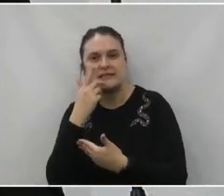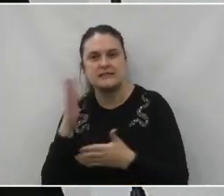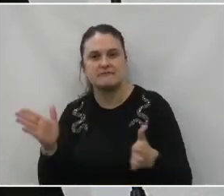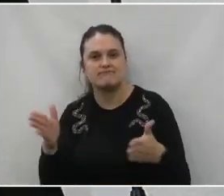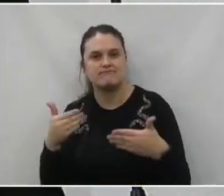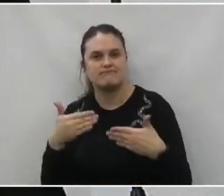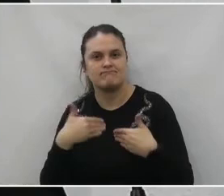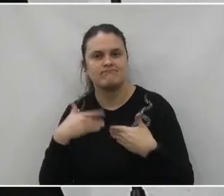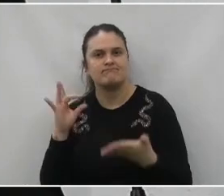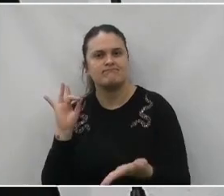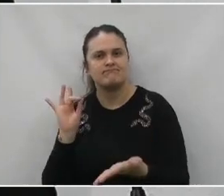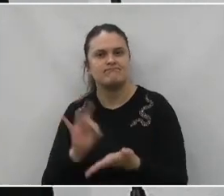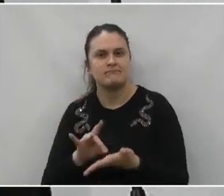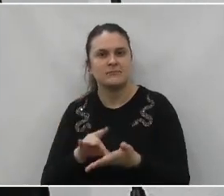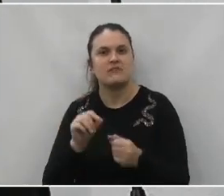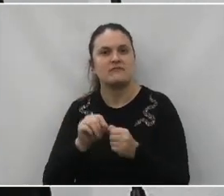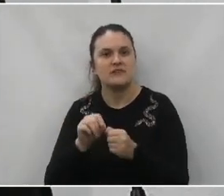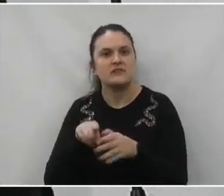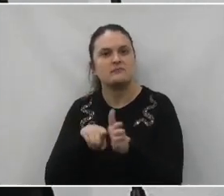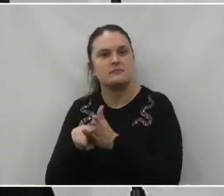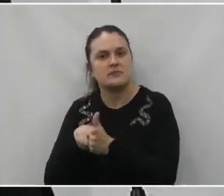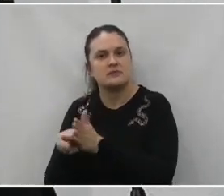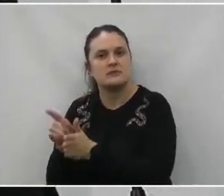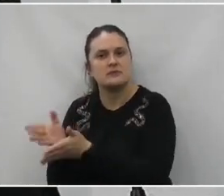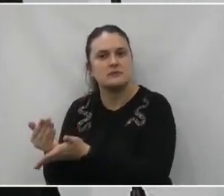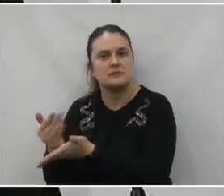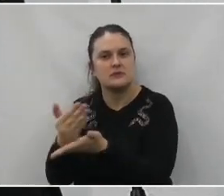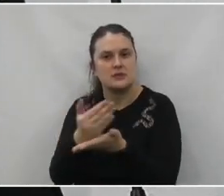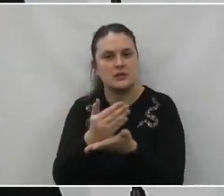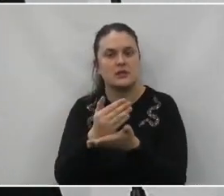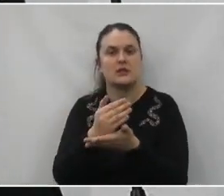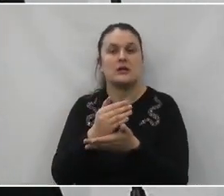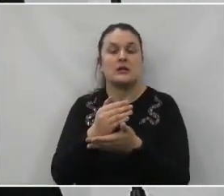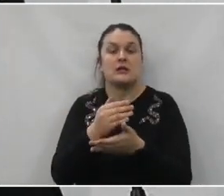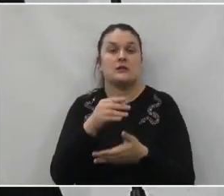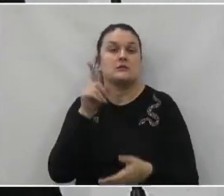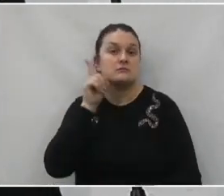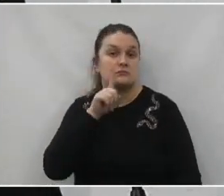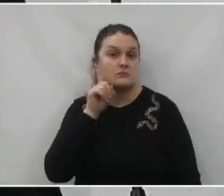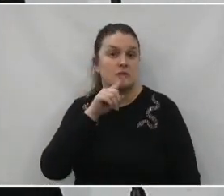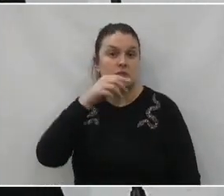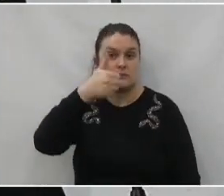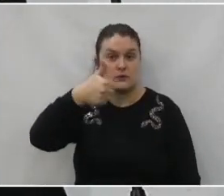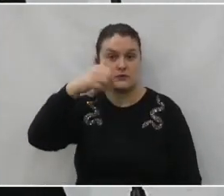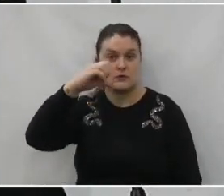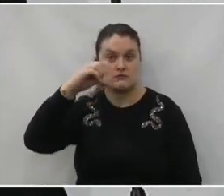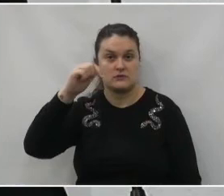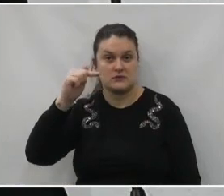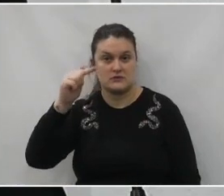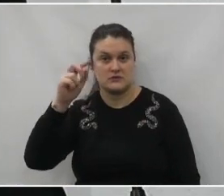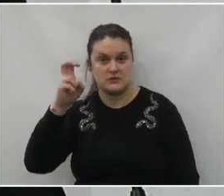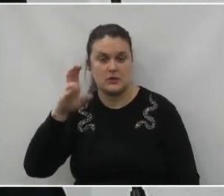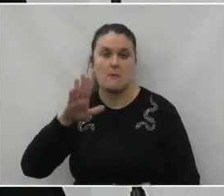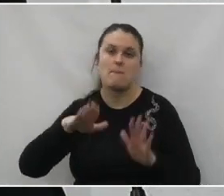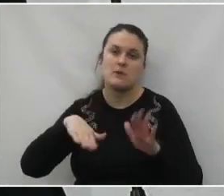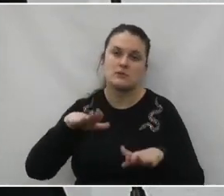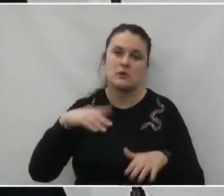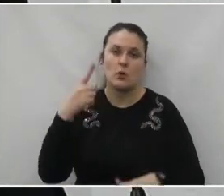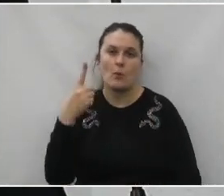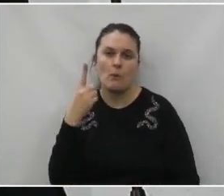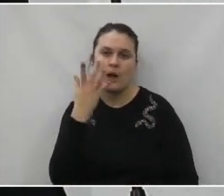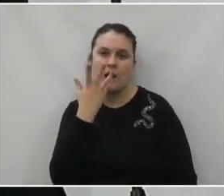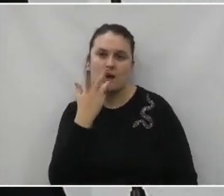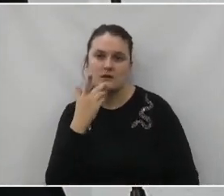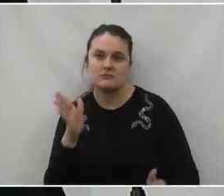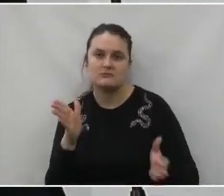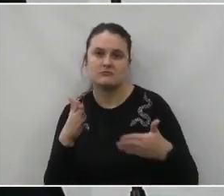foi confirmado em uma pesquisa realizada nos Estados Unidos em 1975. Estimava-se que uma criança